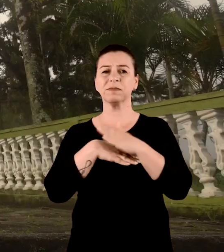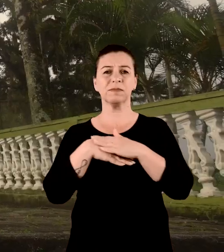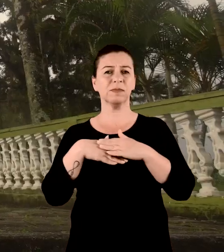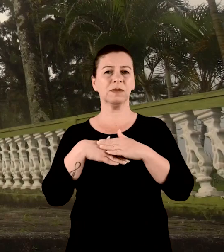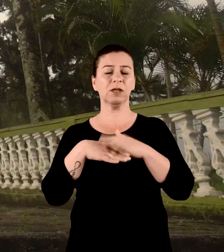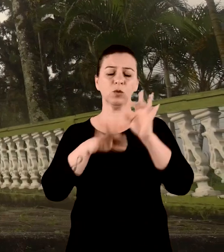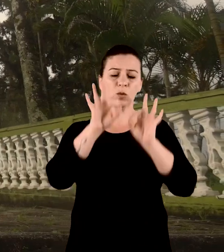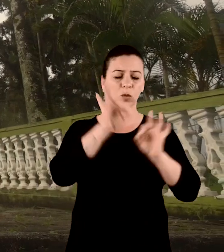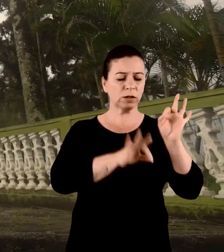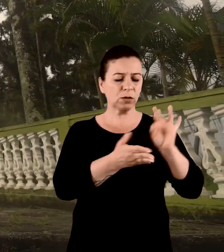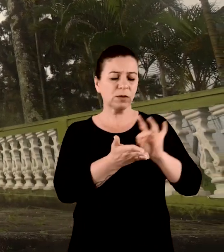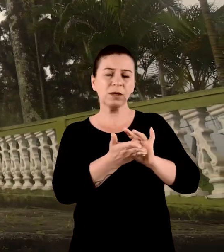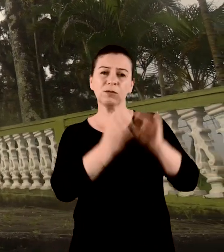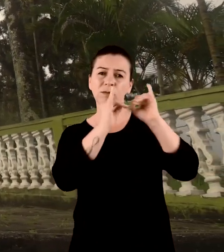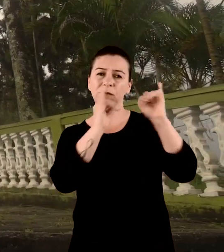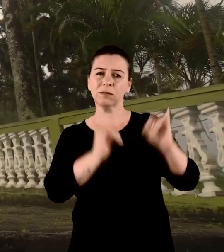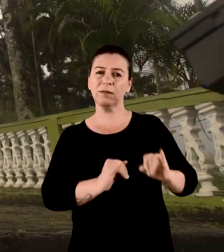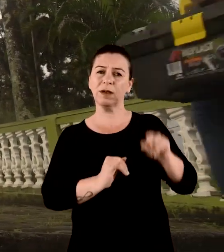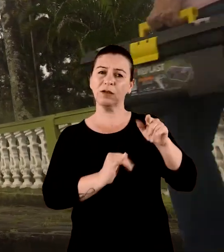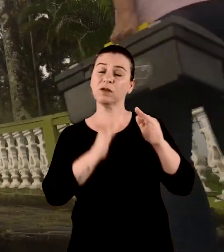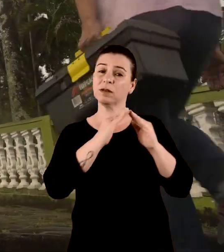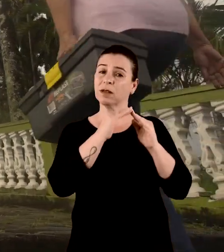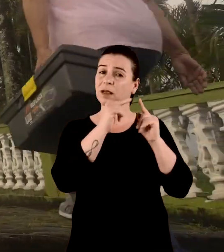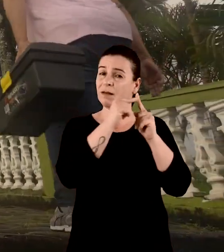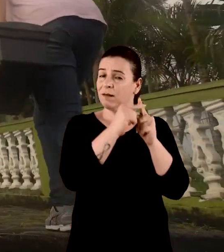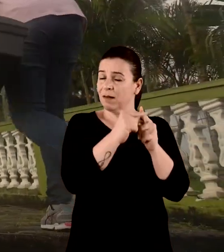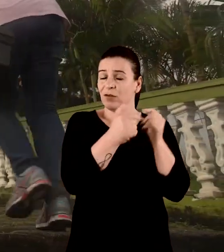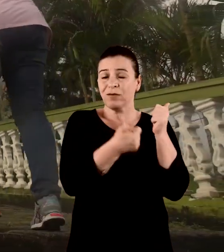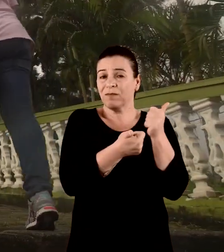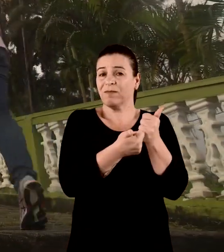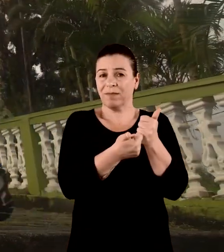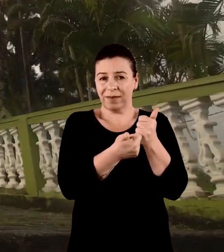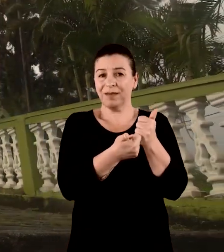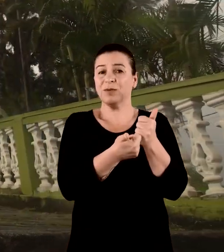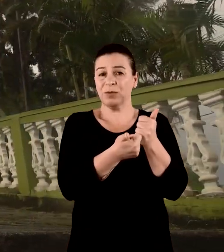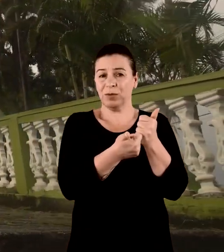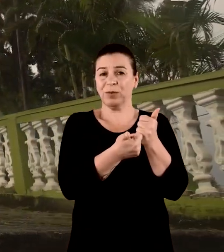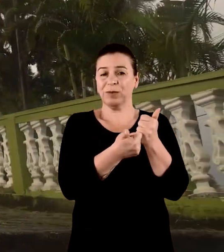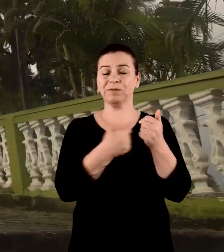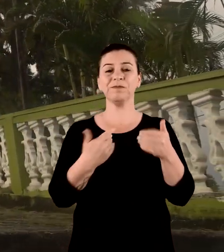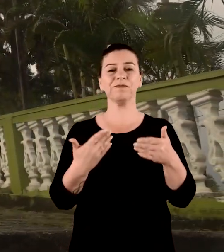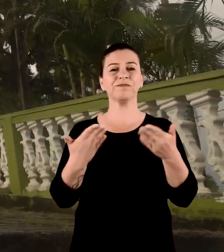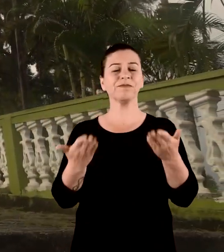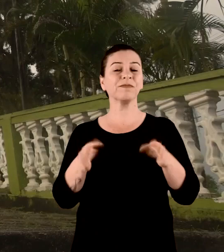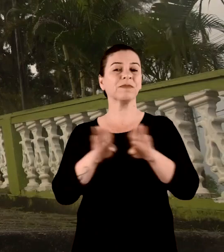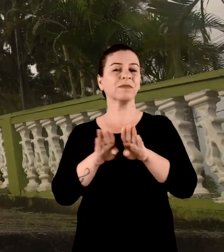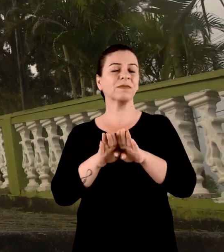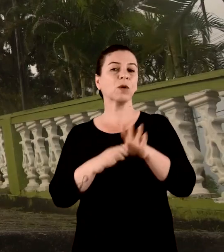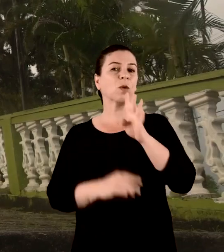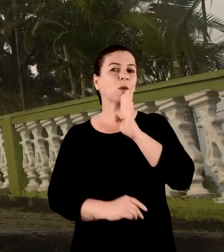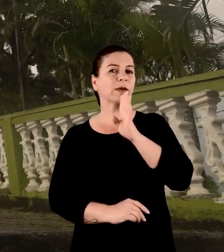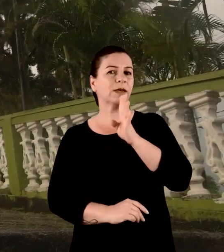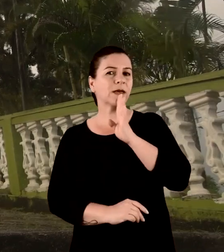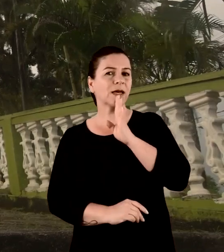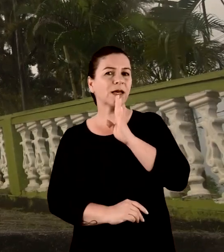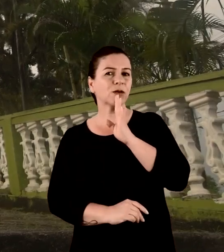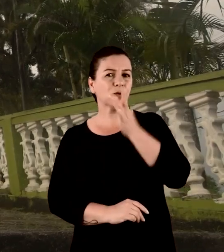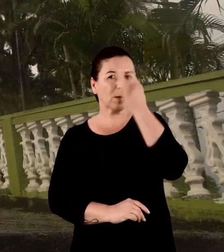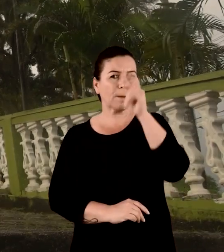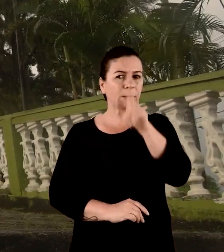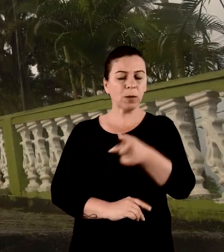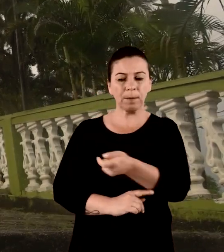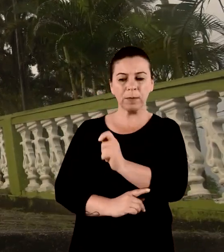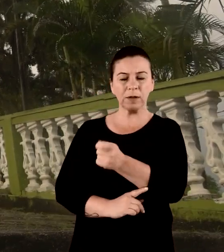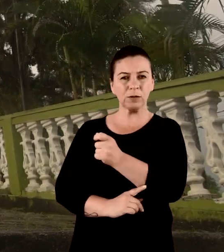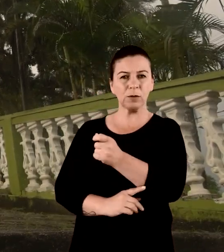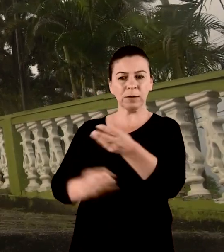extremamente gentis e queridas, e estou restaurando o santo da igrejinha, que fica pertinho. Aí, ao mesmo tempo, eu conheço um